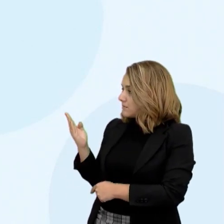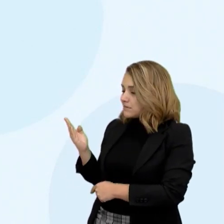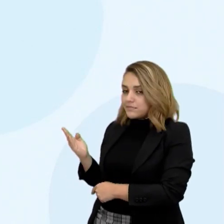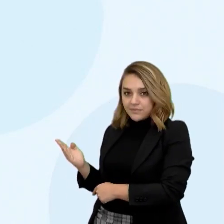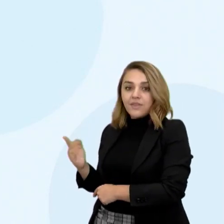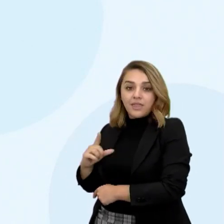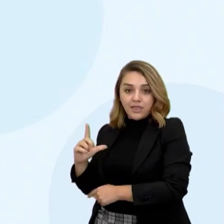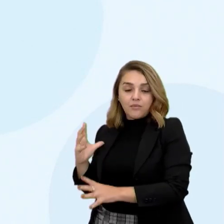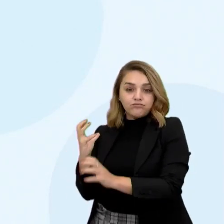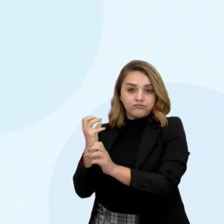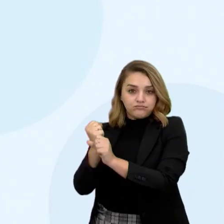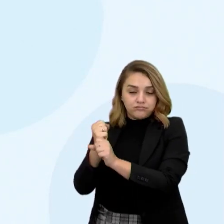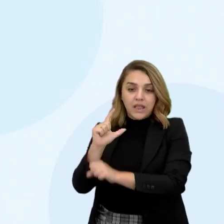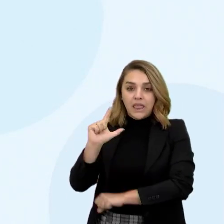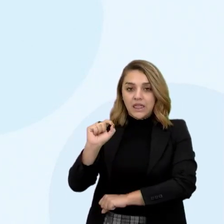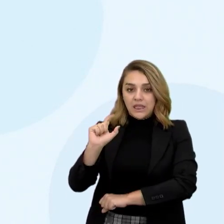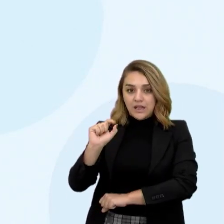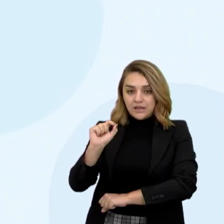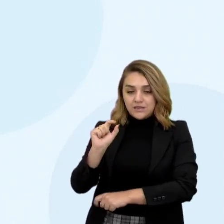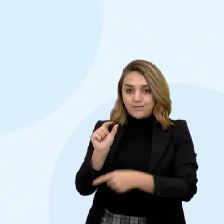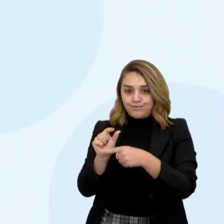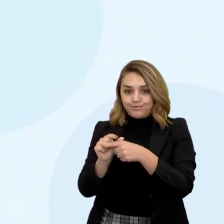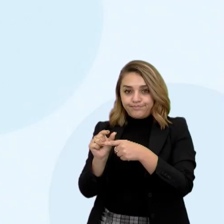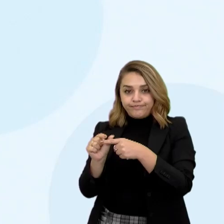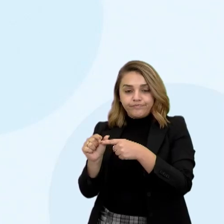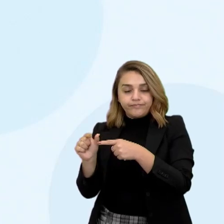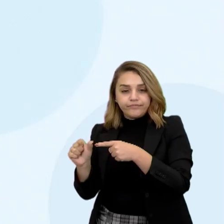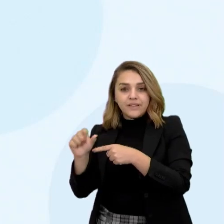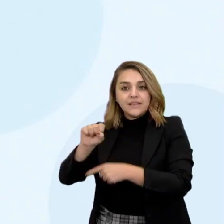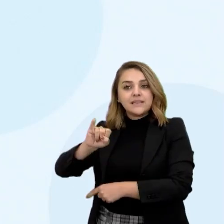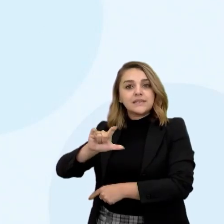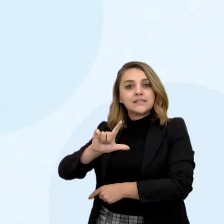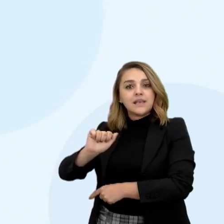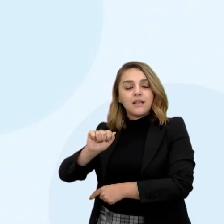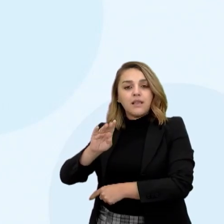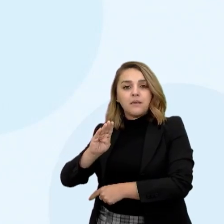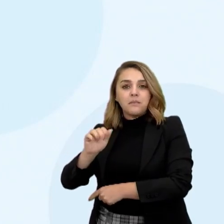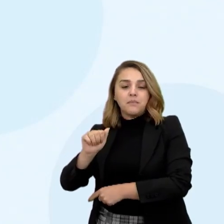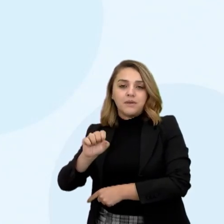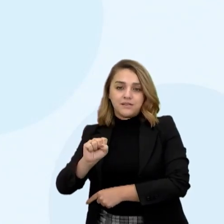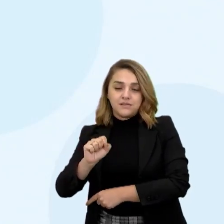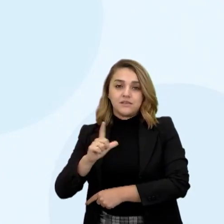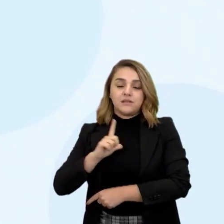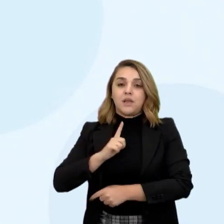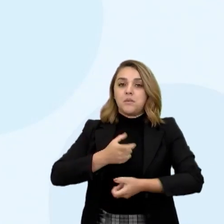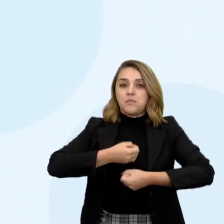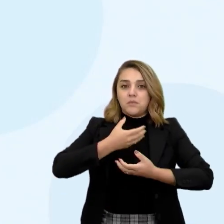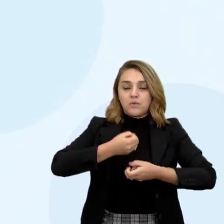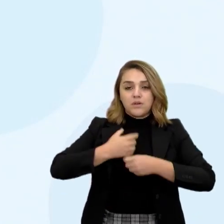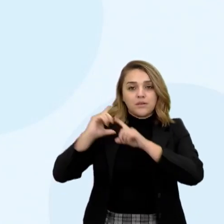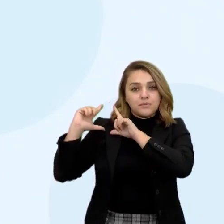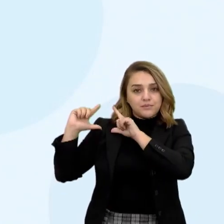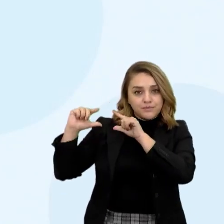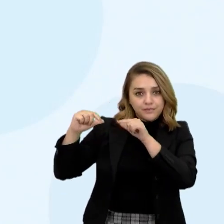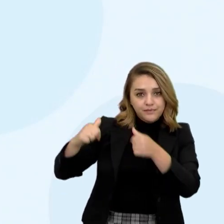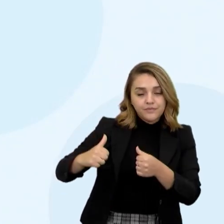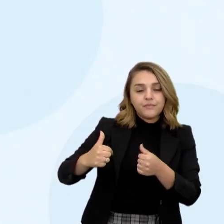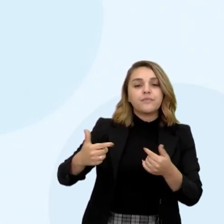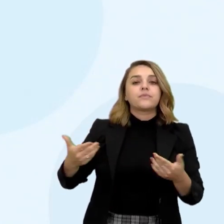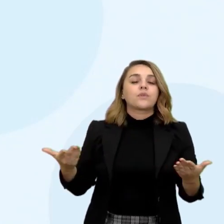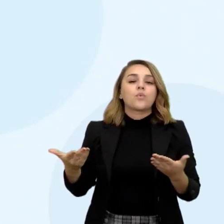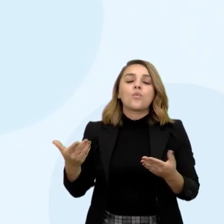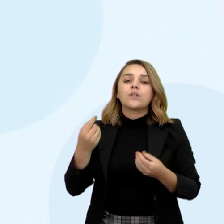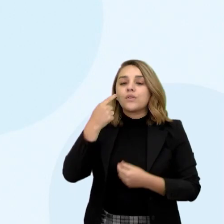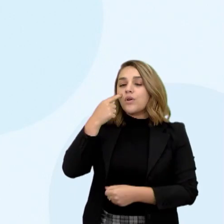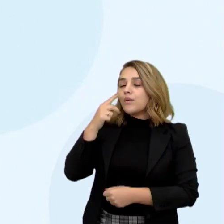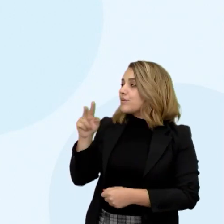também tem 10 sílabas. Há preocupação com isso. Aqui é um poema tradicional. Quando eu venho para cá, eu não preciso nem